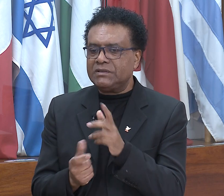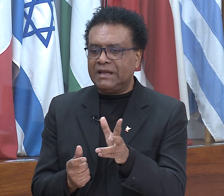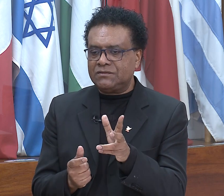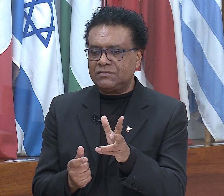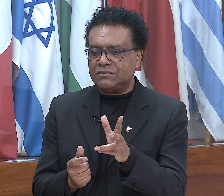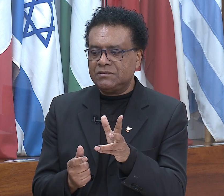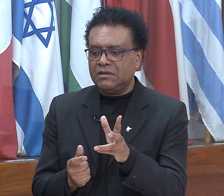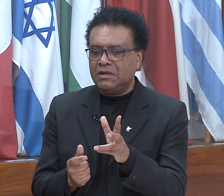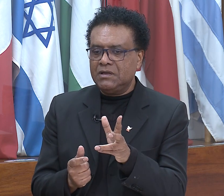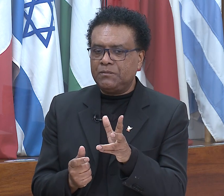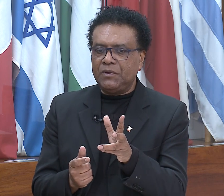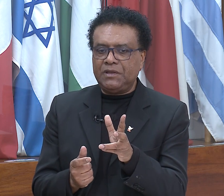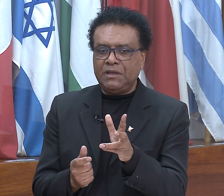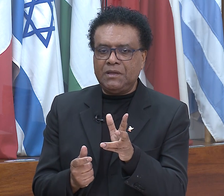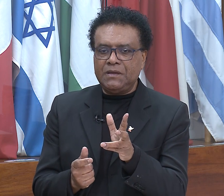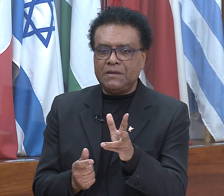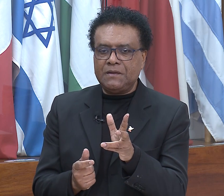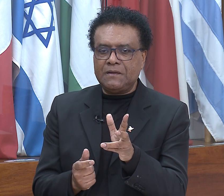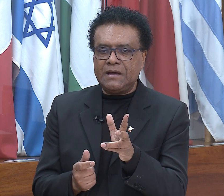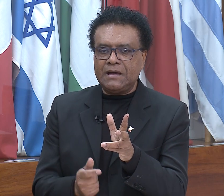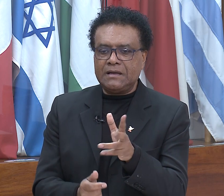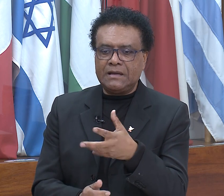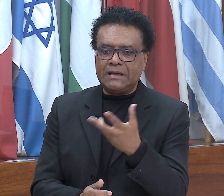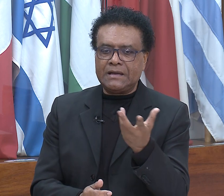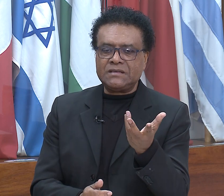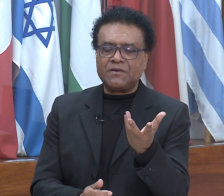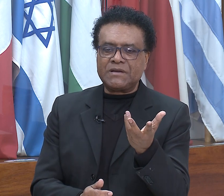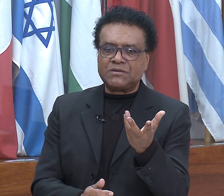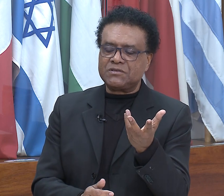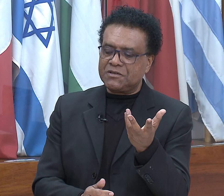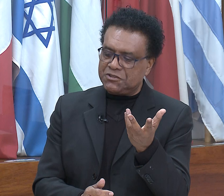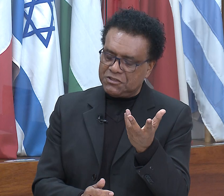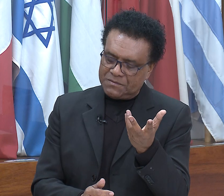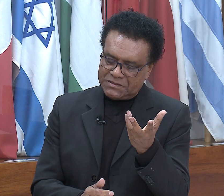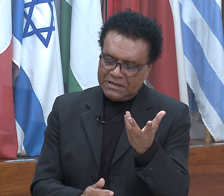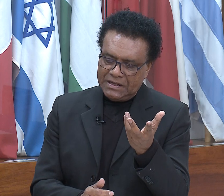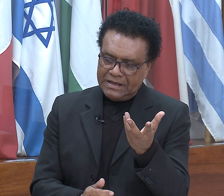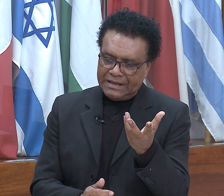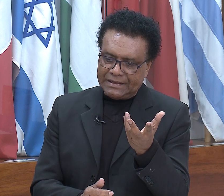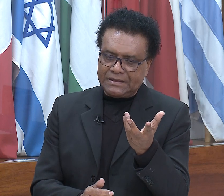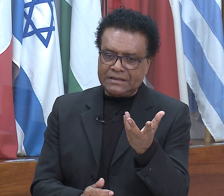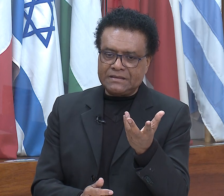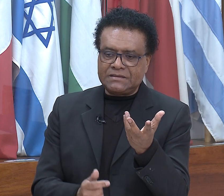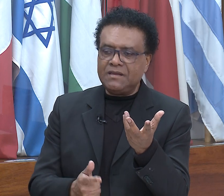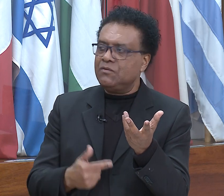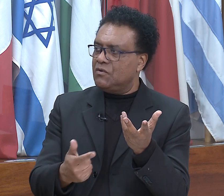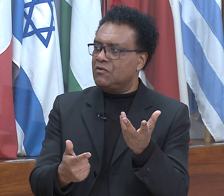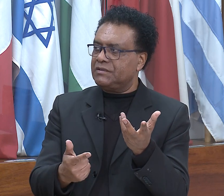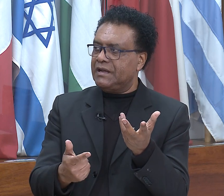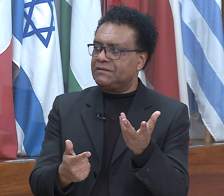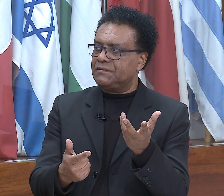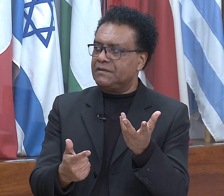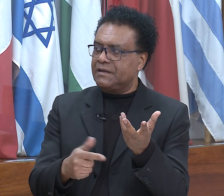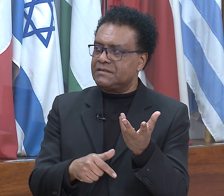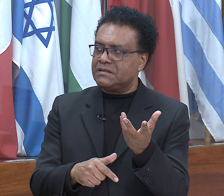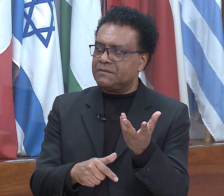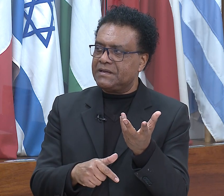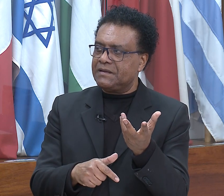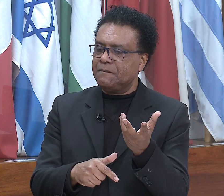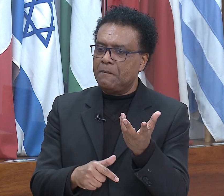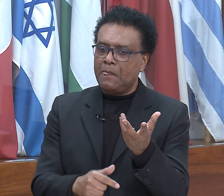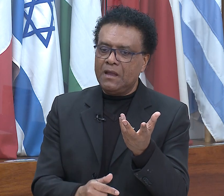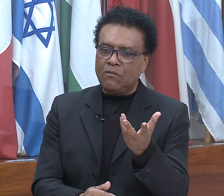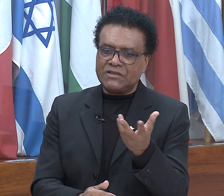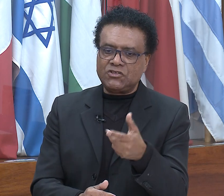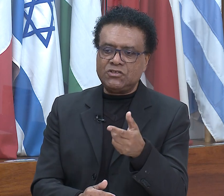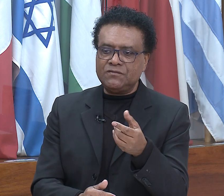contrato porque as informações que nós tínhamos é que seria um novo contrato aqui em